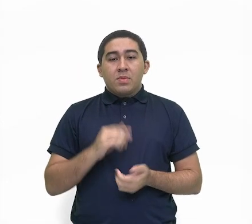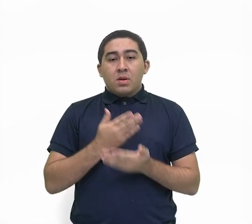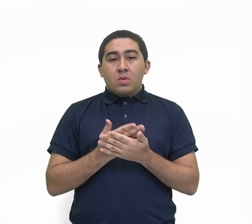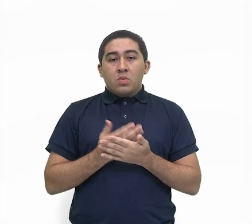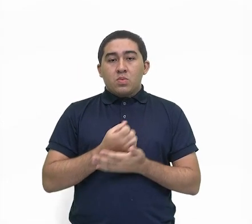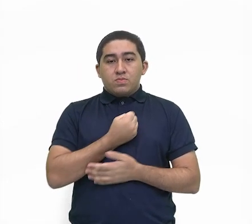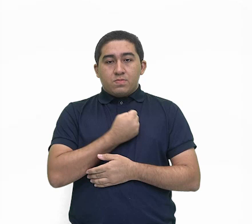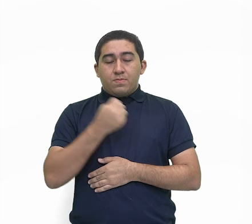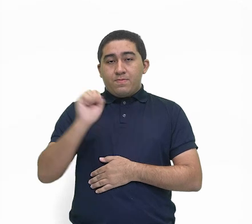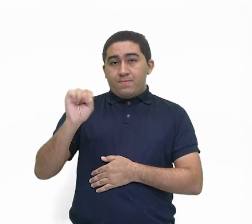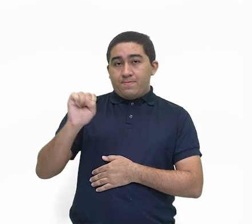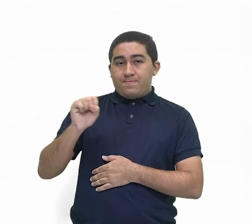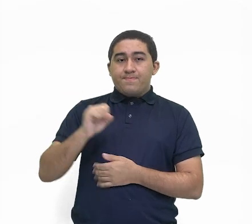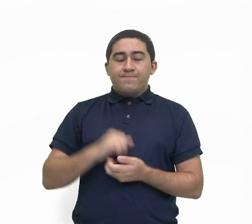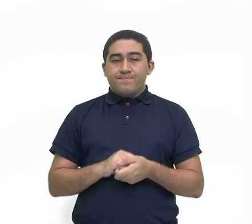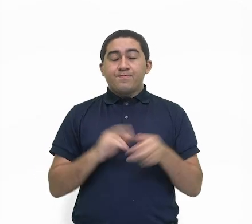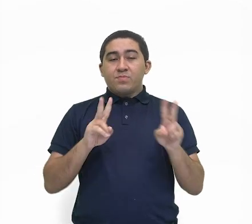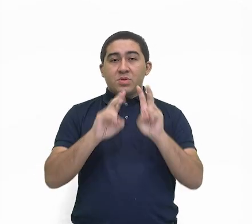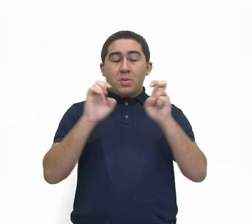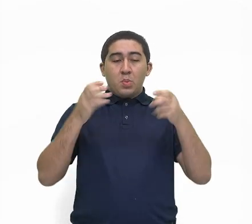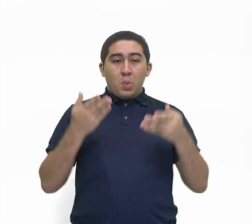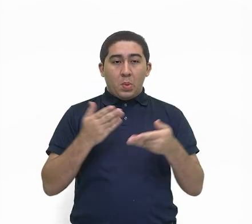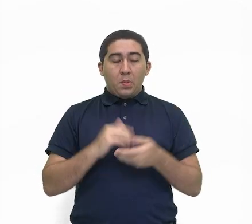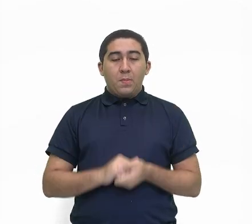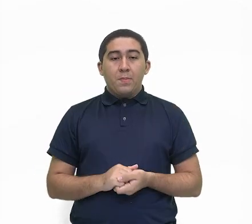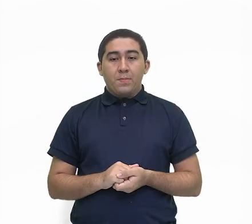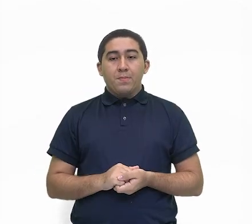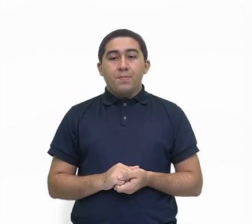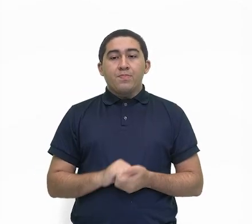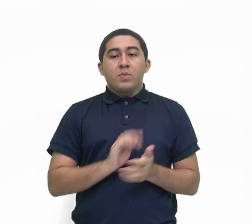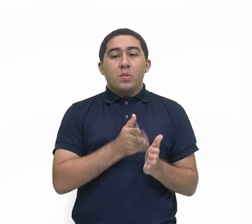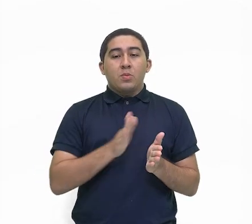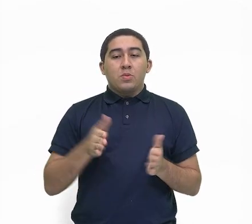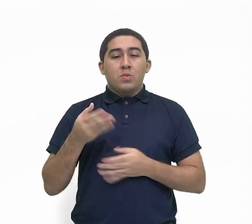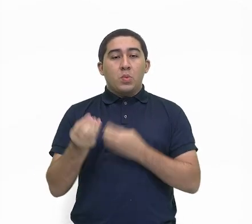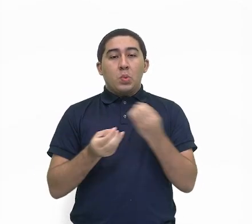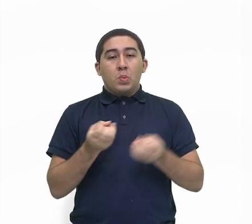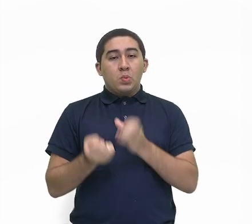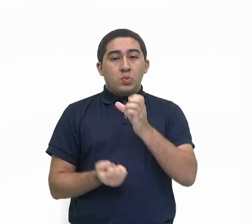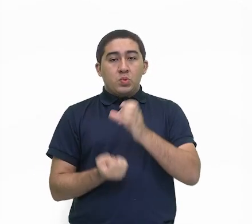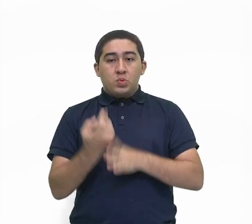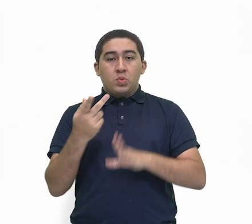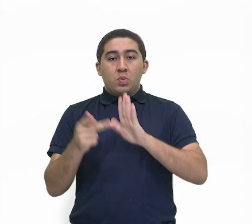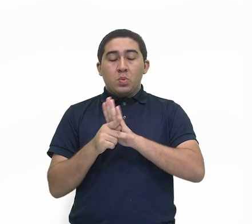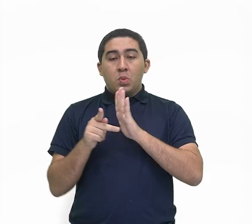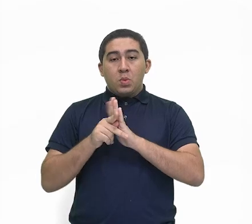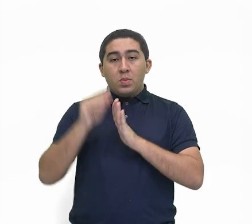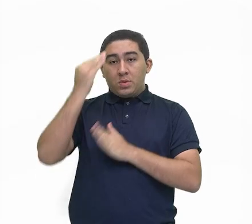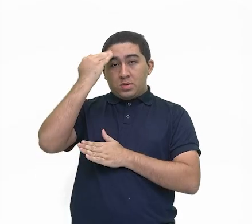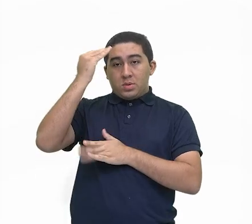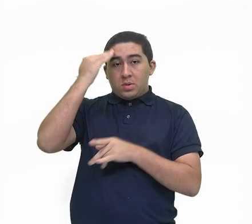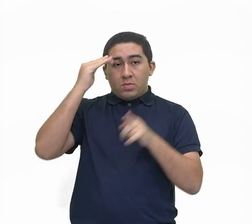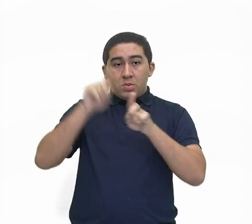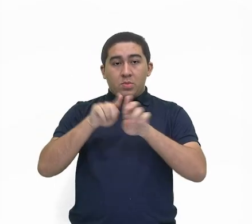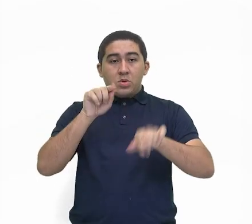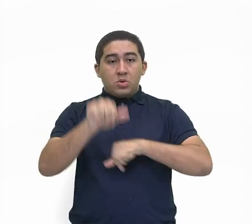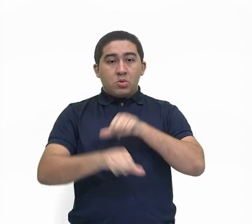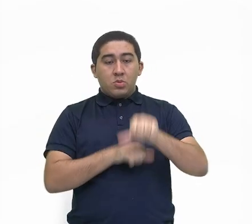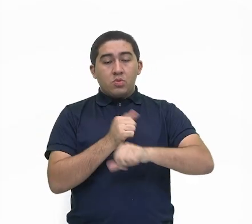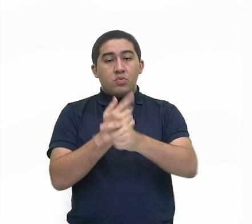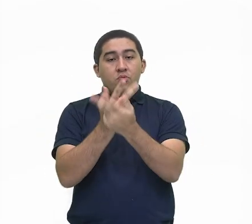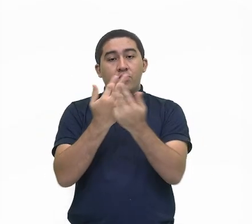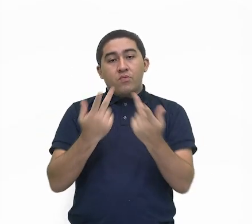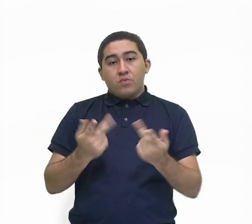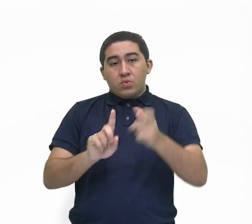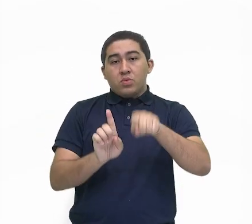número 8. Nosso objeto do conhecimento é o processo de formação, constituição e